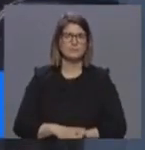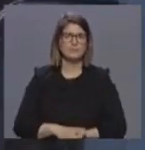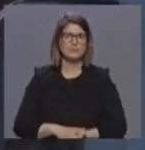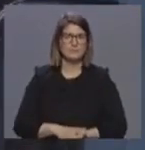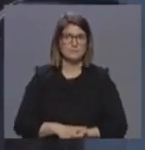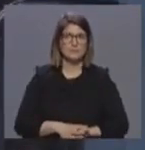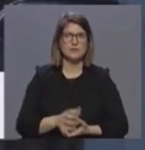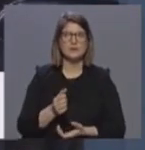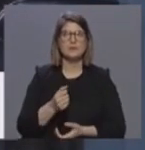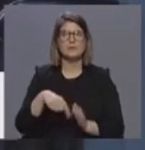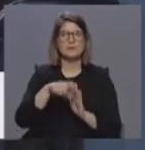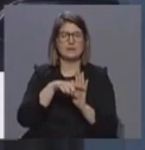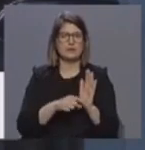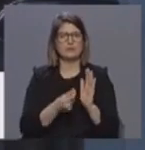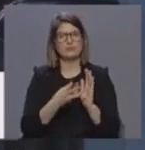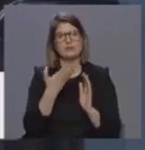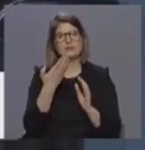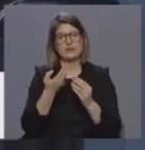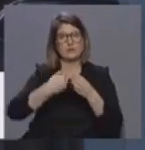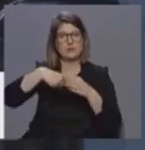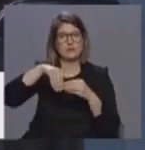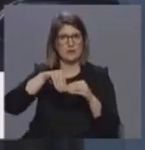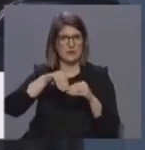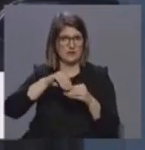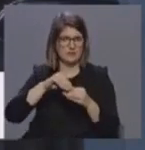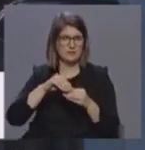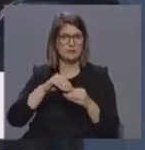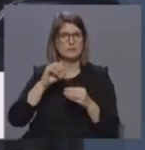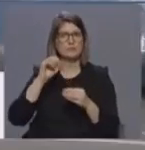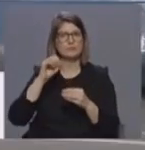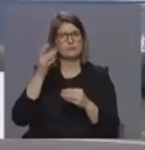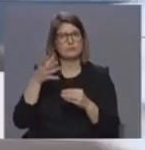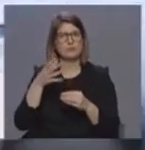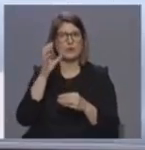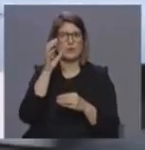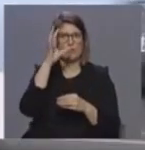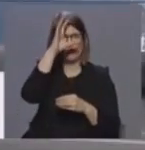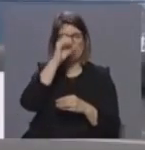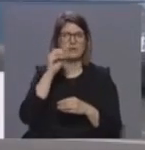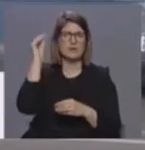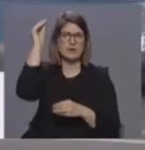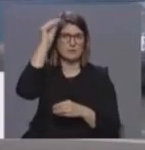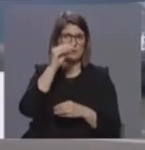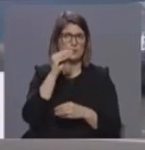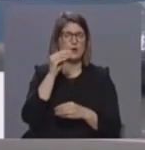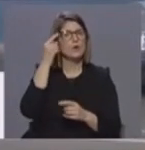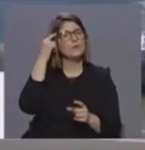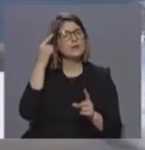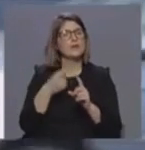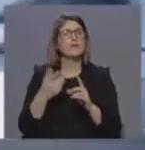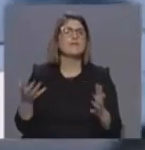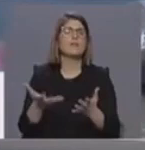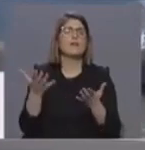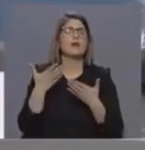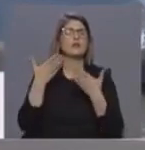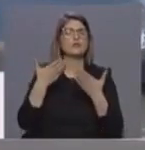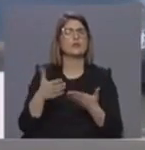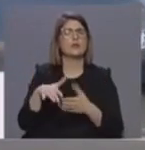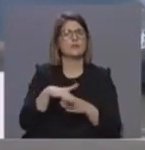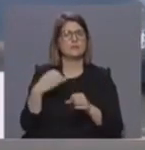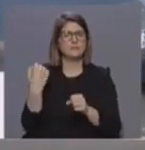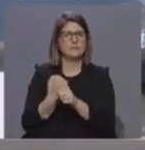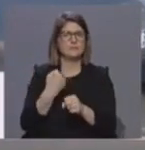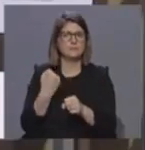São 7 medidas complementares às que foram lançadas pelo Governo da República para incentivar os setores de